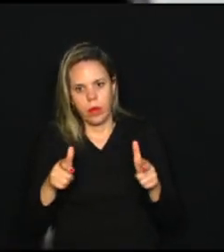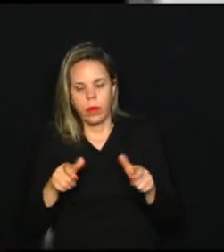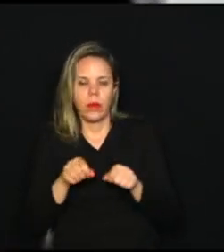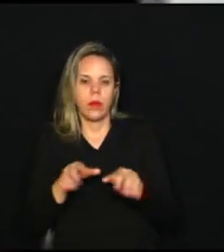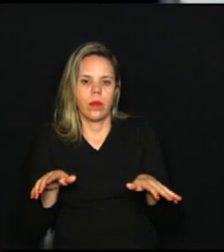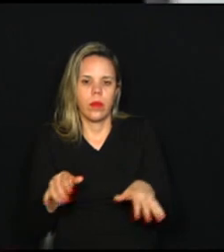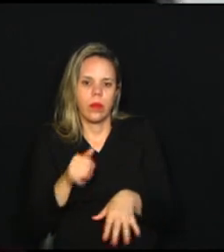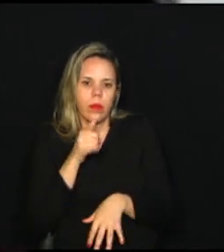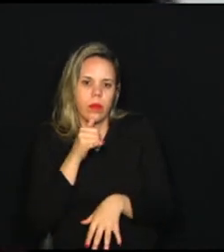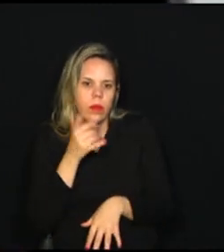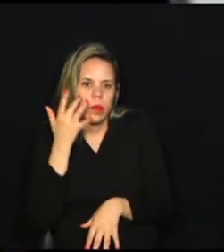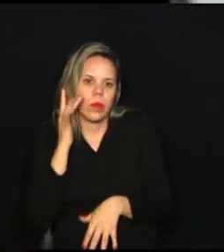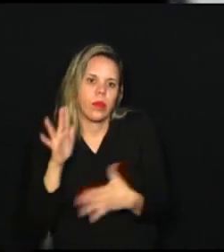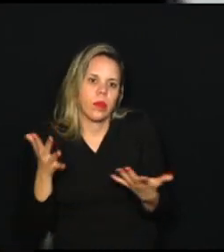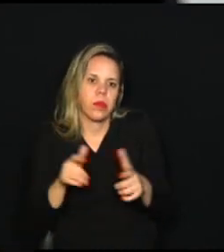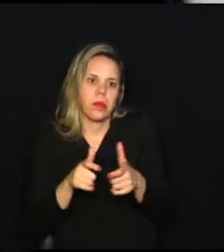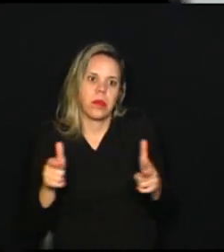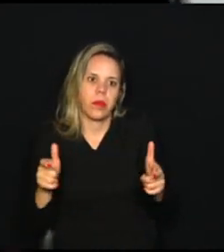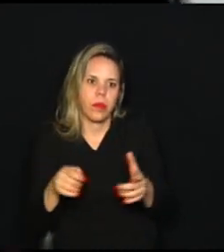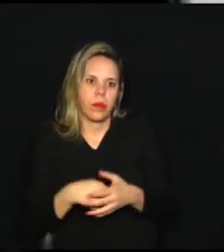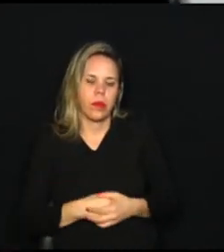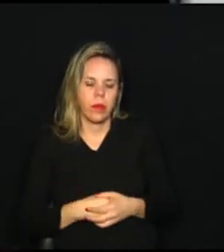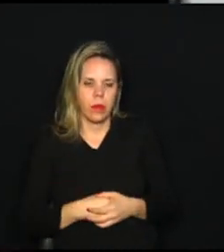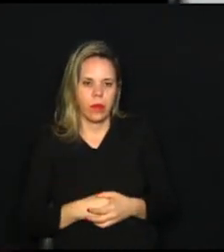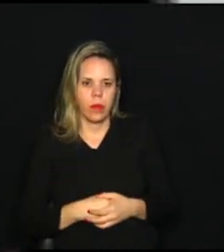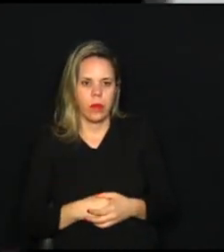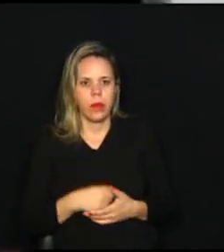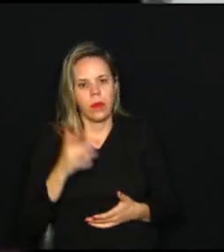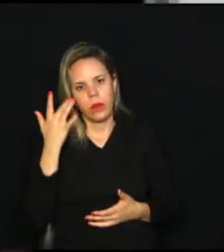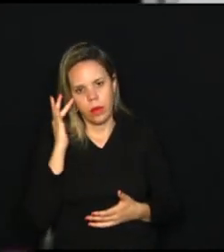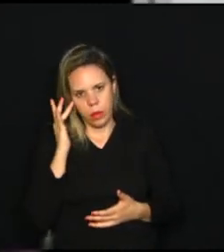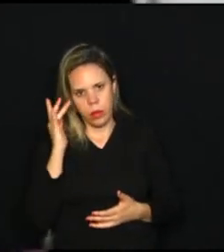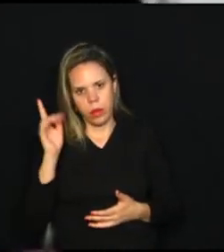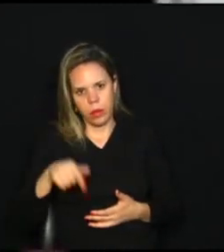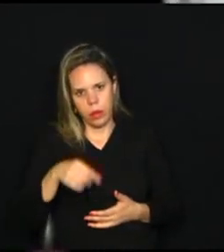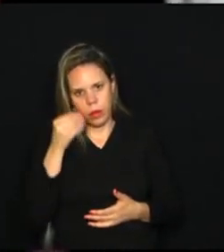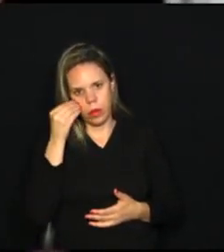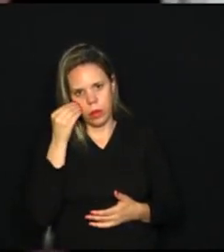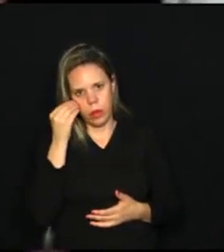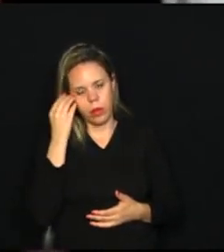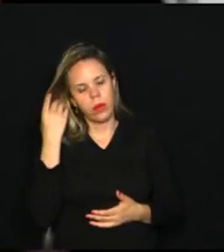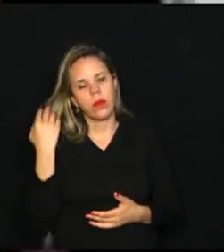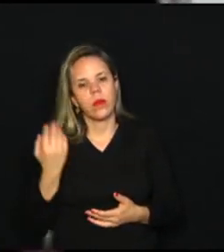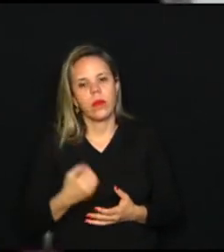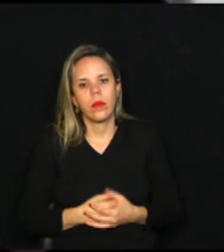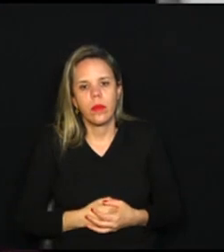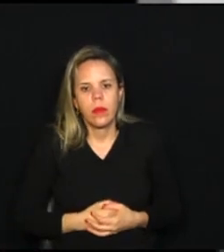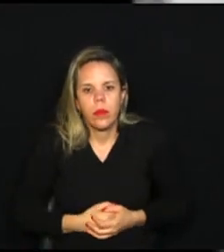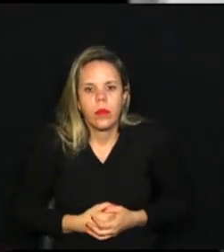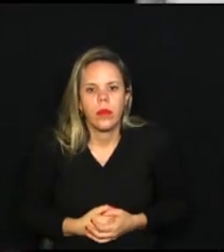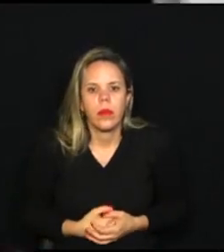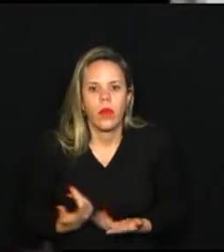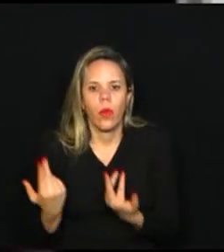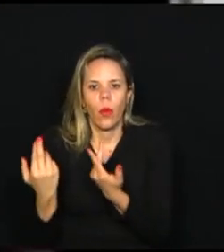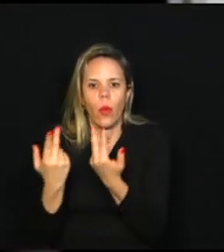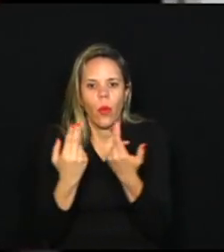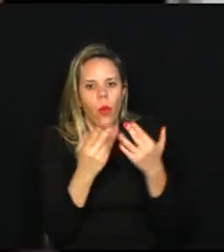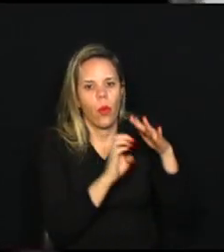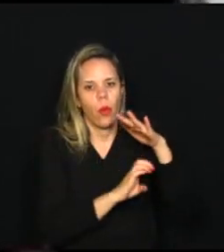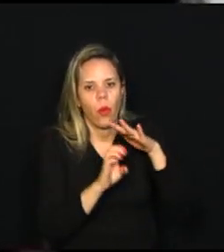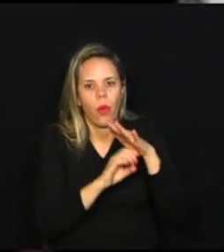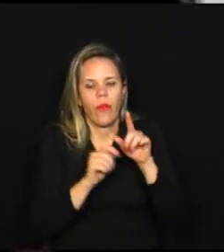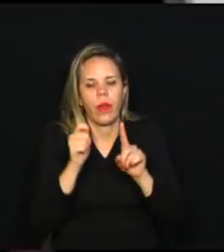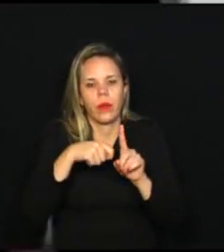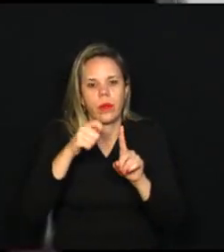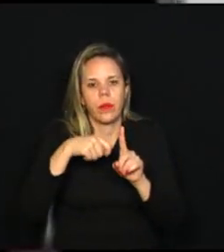seria, não sei se é uma testagem em massa, André, mas seria uma testagem como as empresas fazem todo mês para os